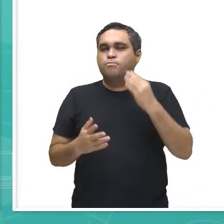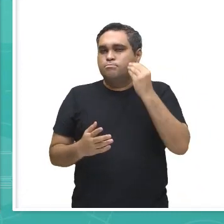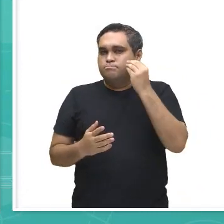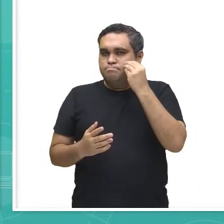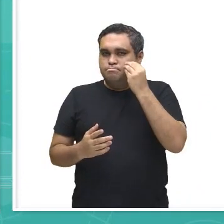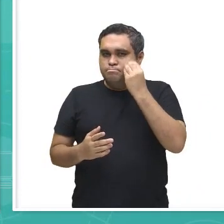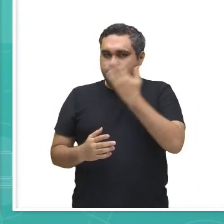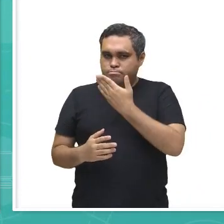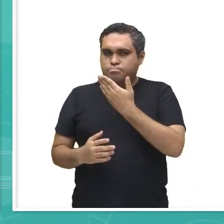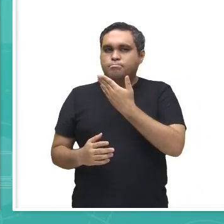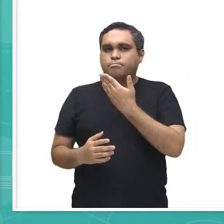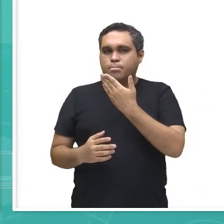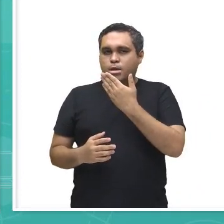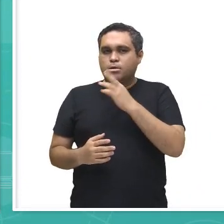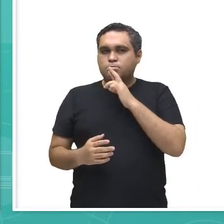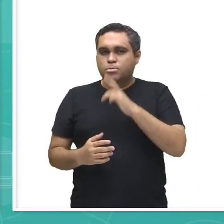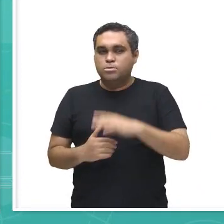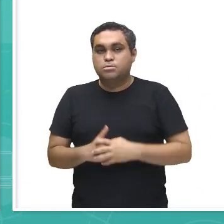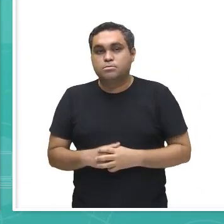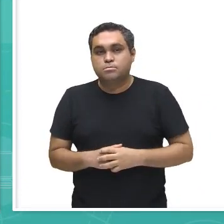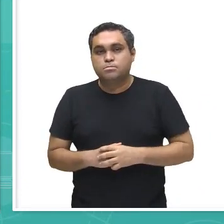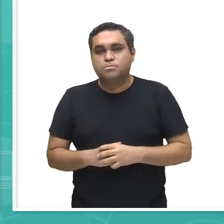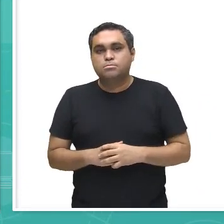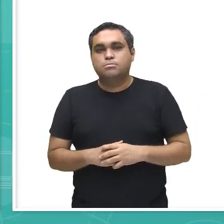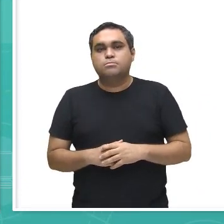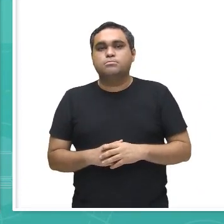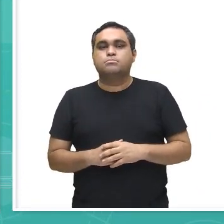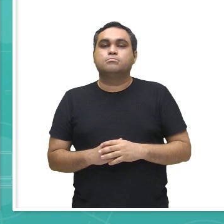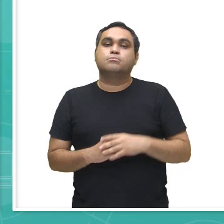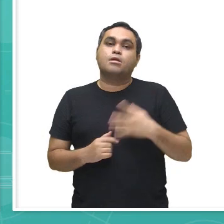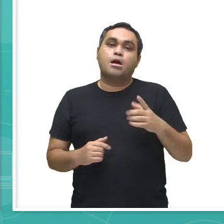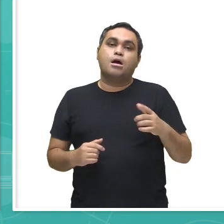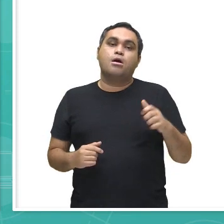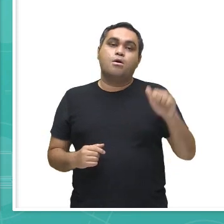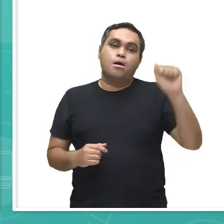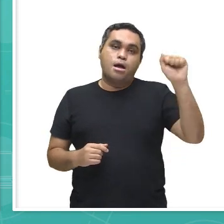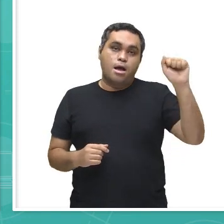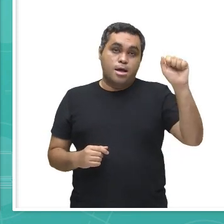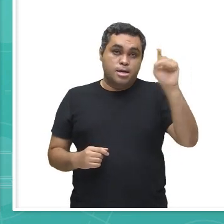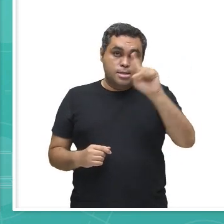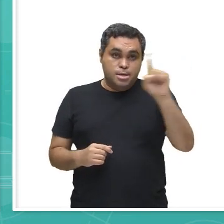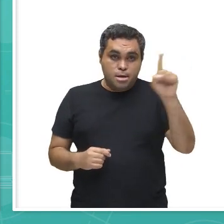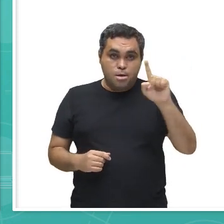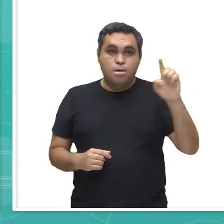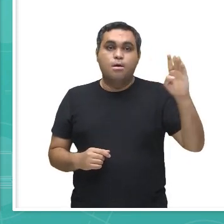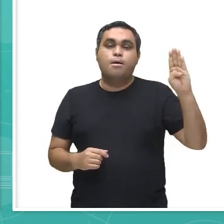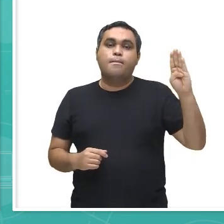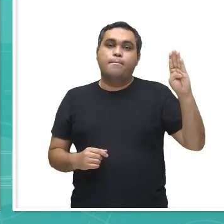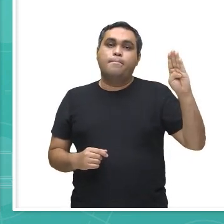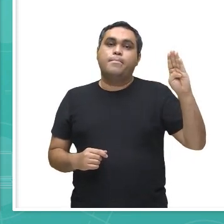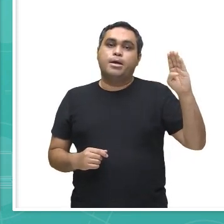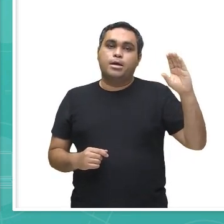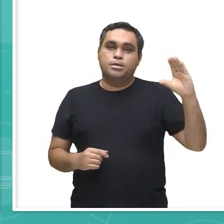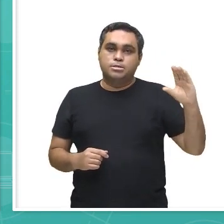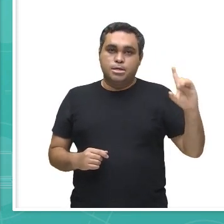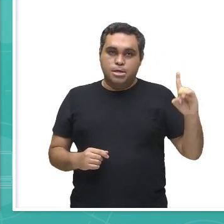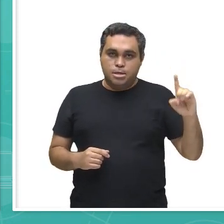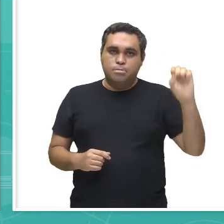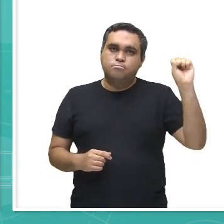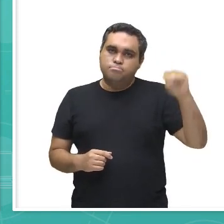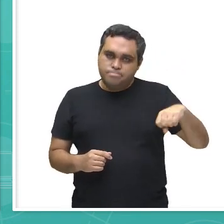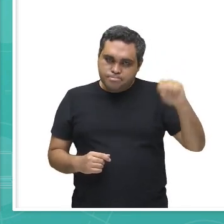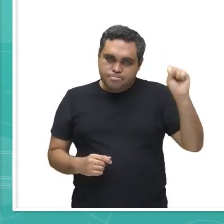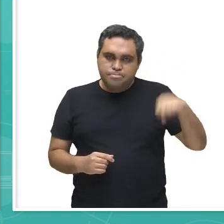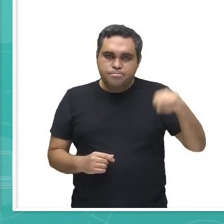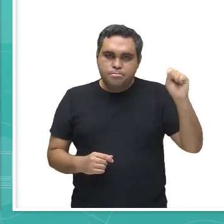nosso gabarito. Olha só. Não, na A, na B, na C e na D é sim, né?